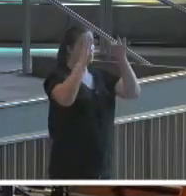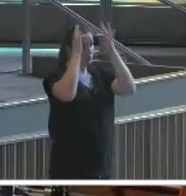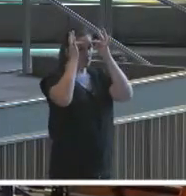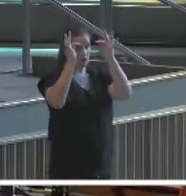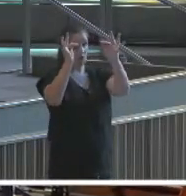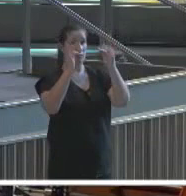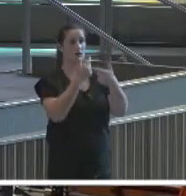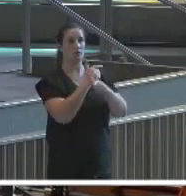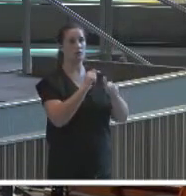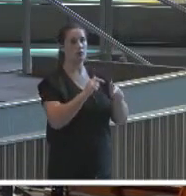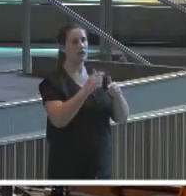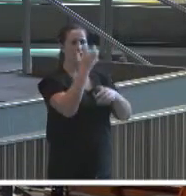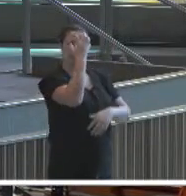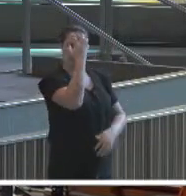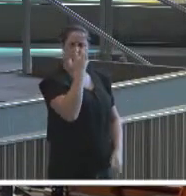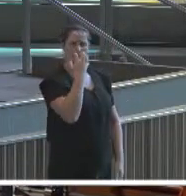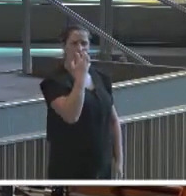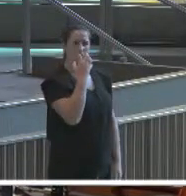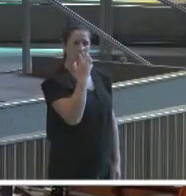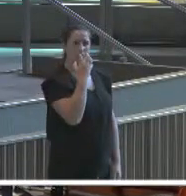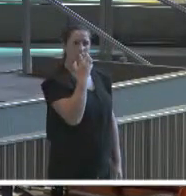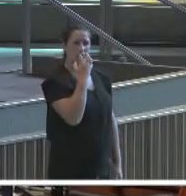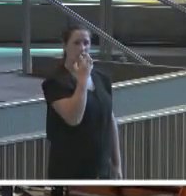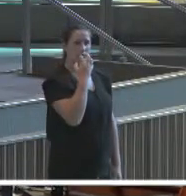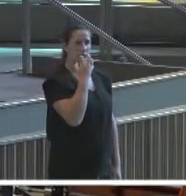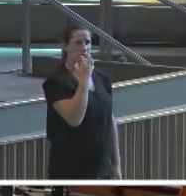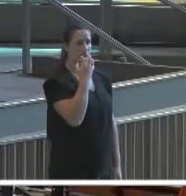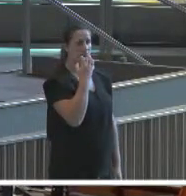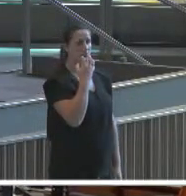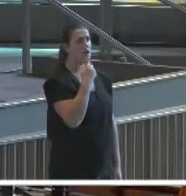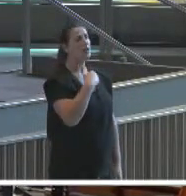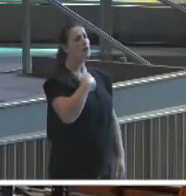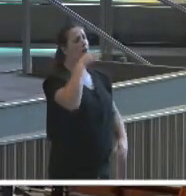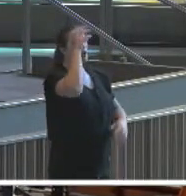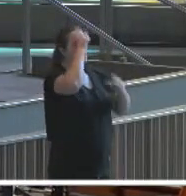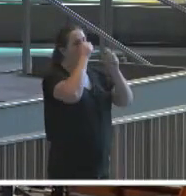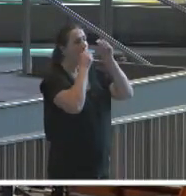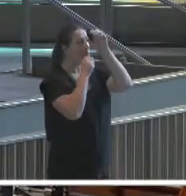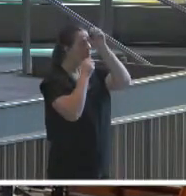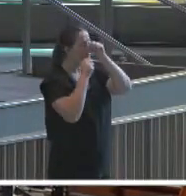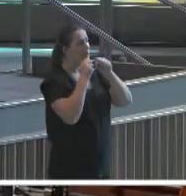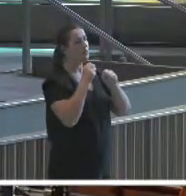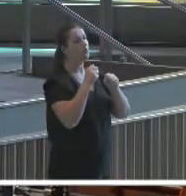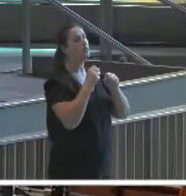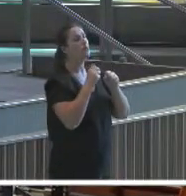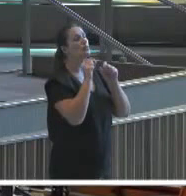Outra coisa que eu aprendo aqui é que havia mentira.